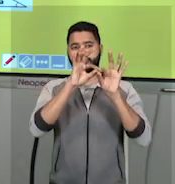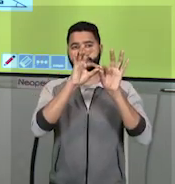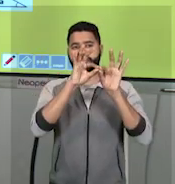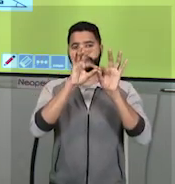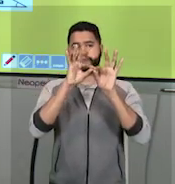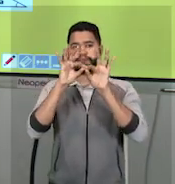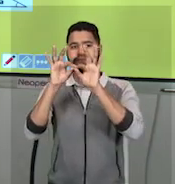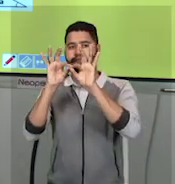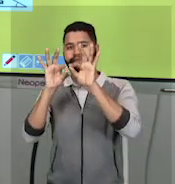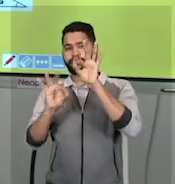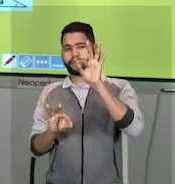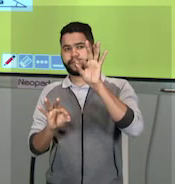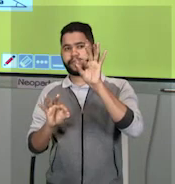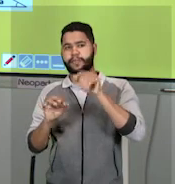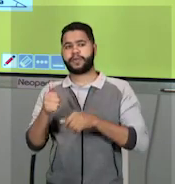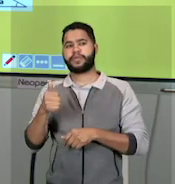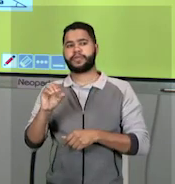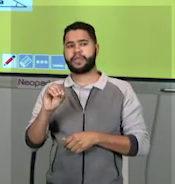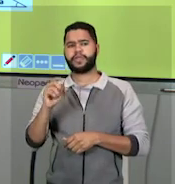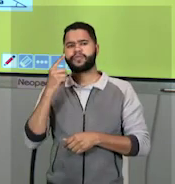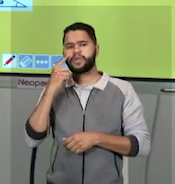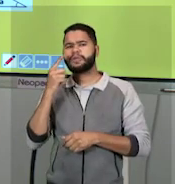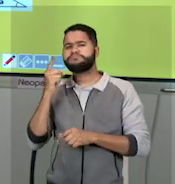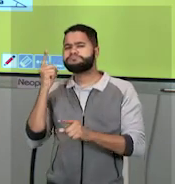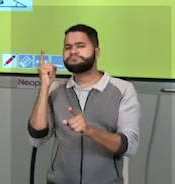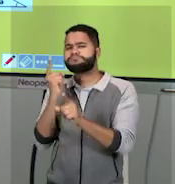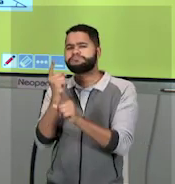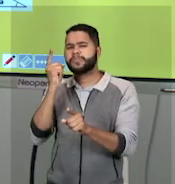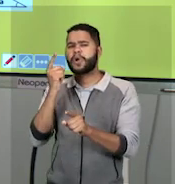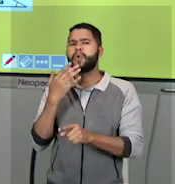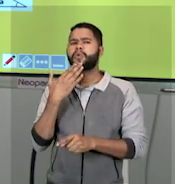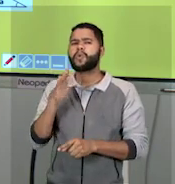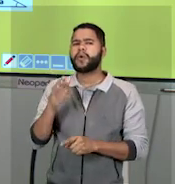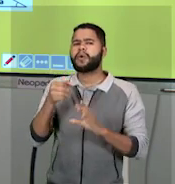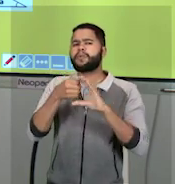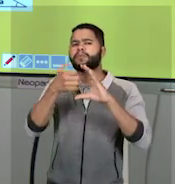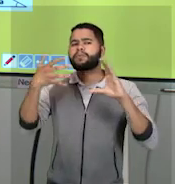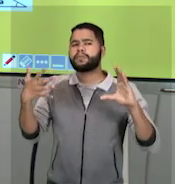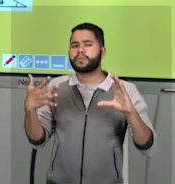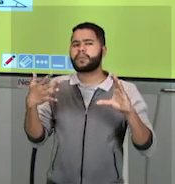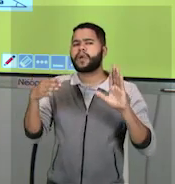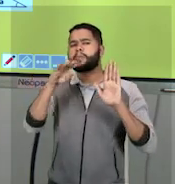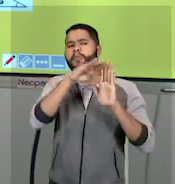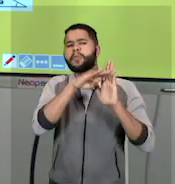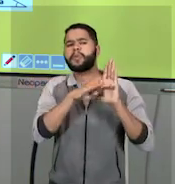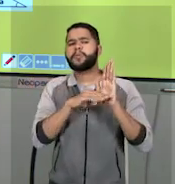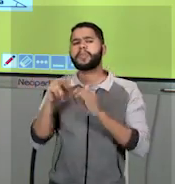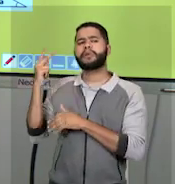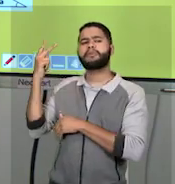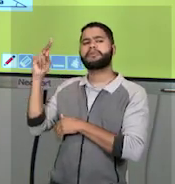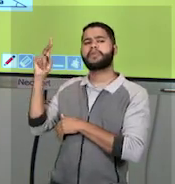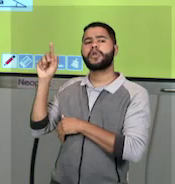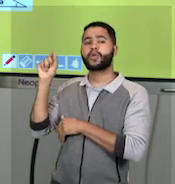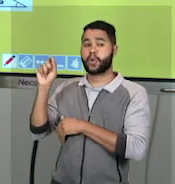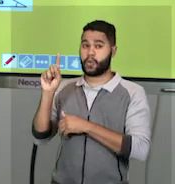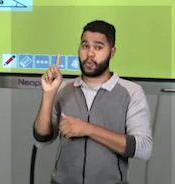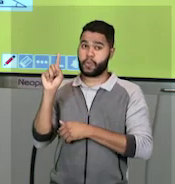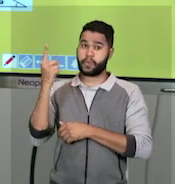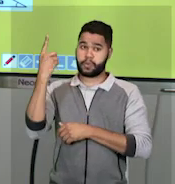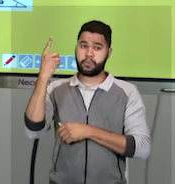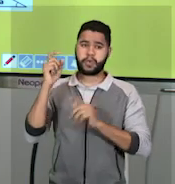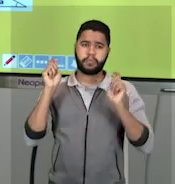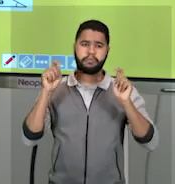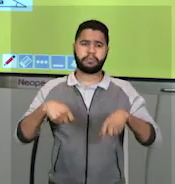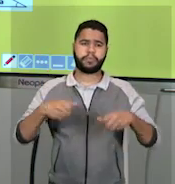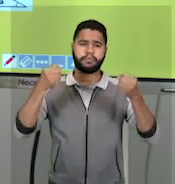iremos identificar quais são as características desse triângulo, ou quais são os elementos dele. O primeiro eu já posso dizer para